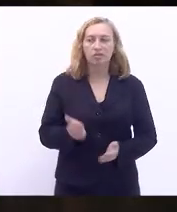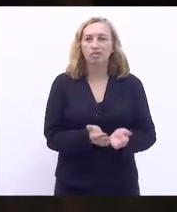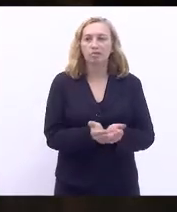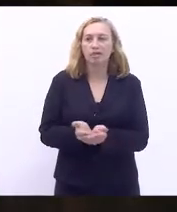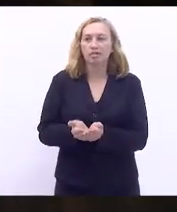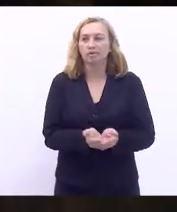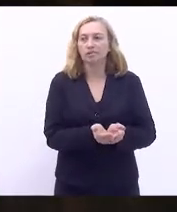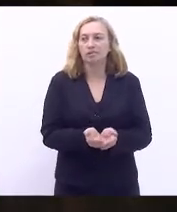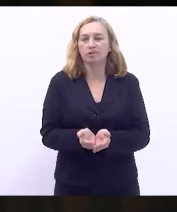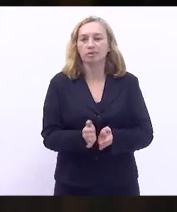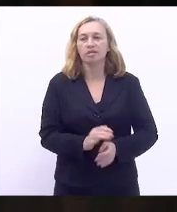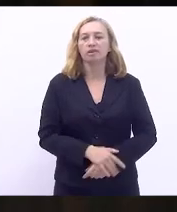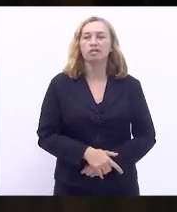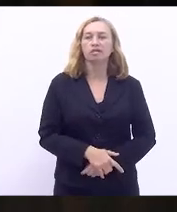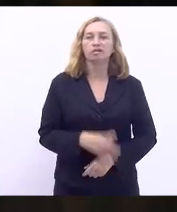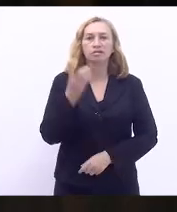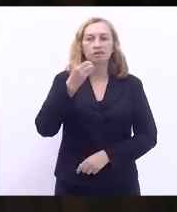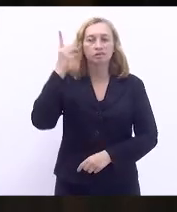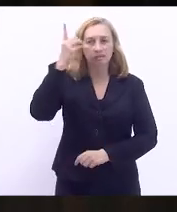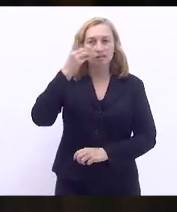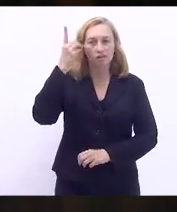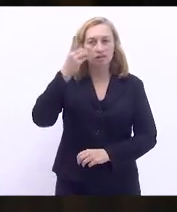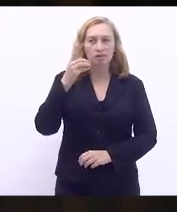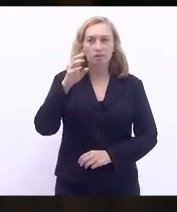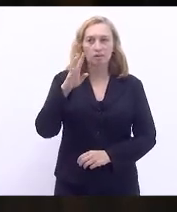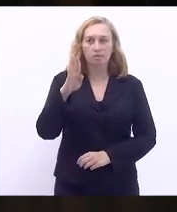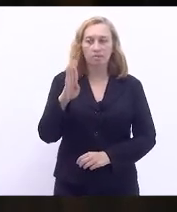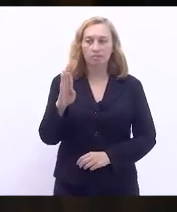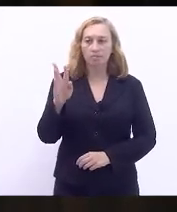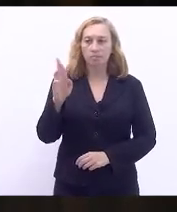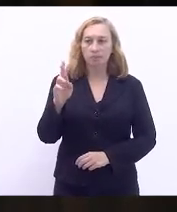Bebeto. Deputado Brazão.